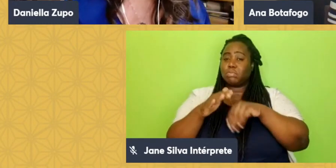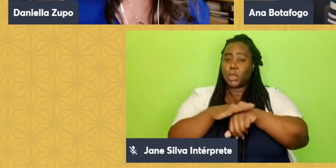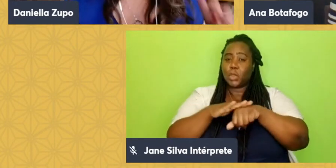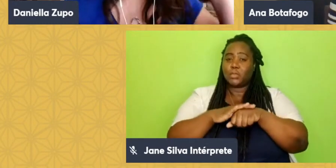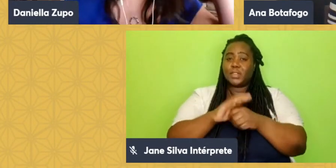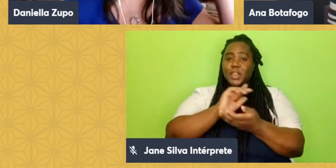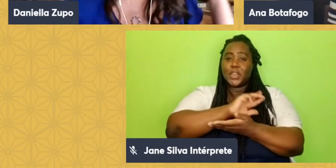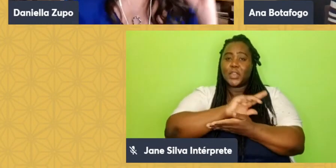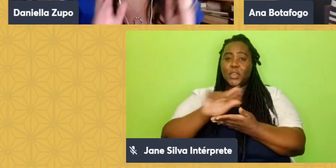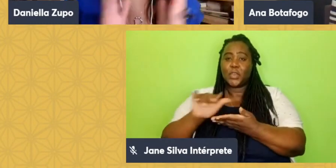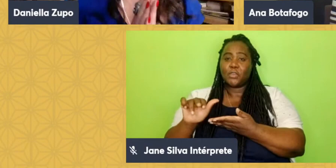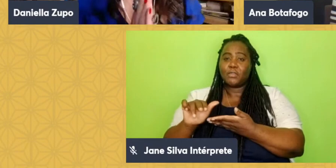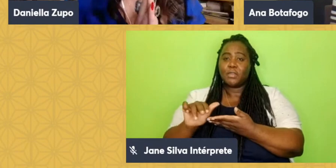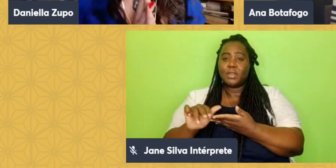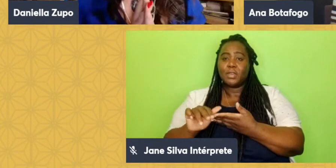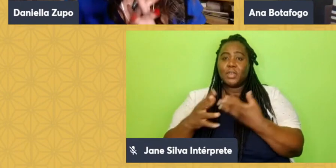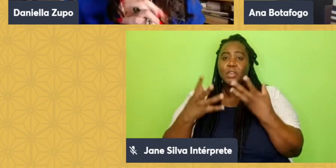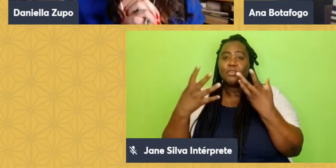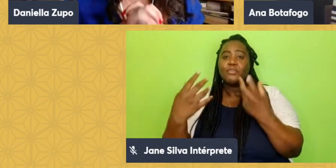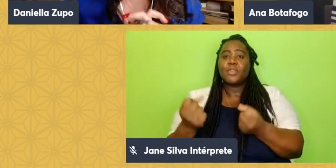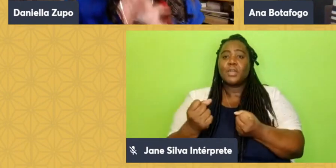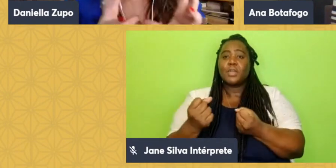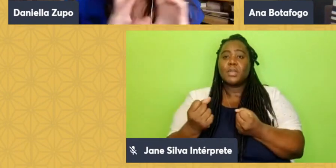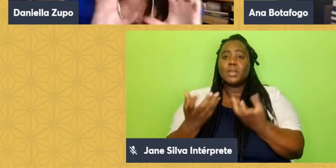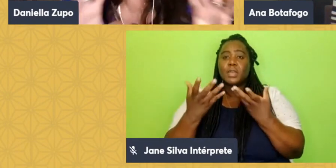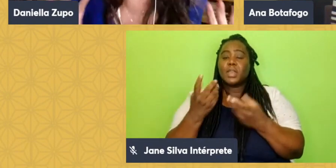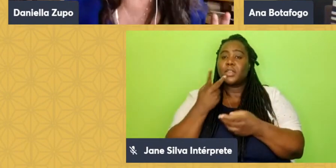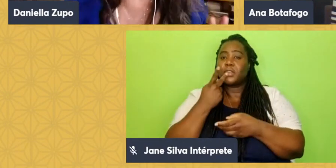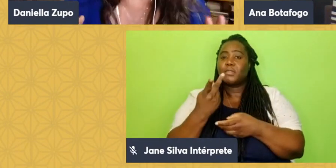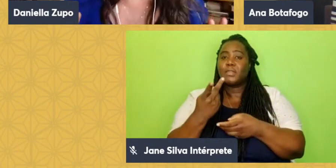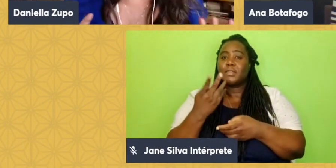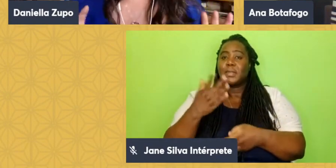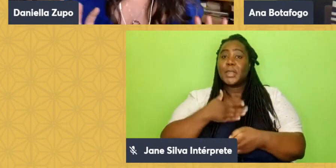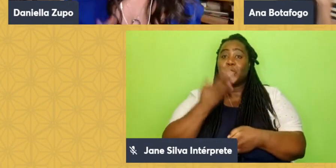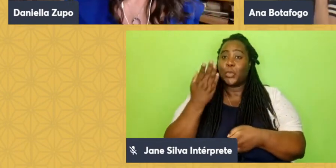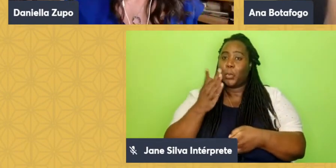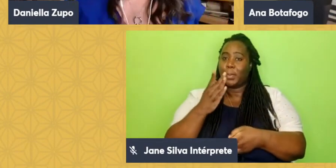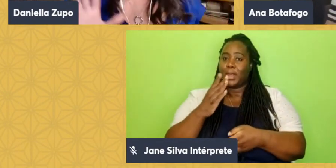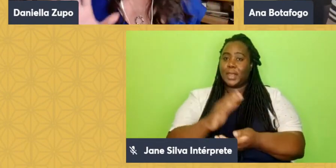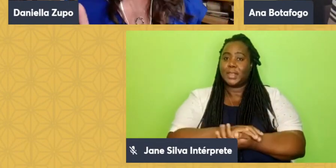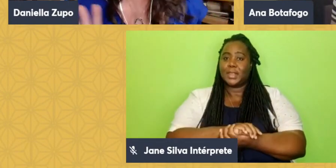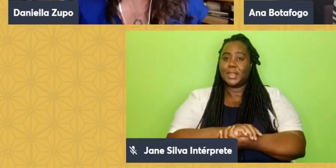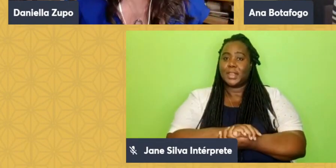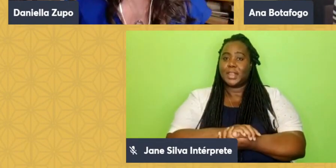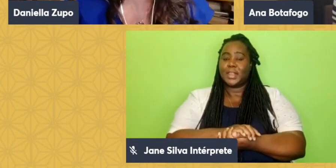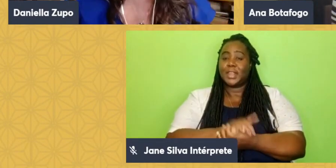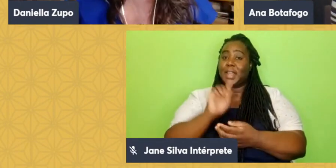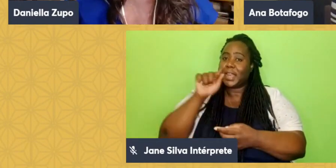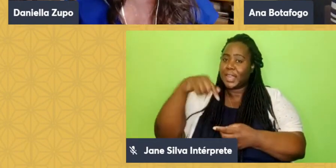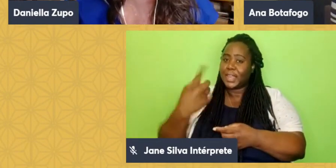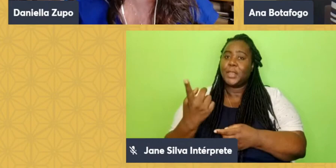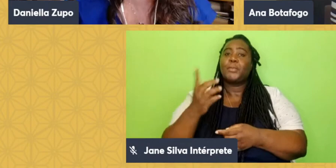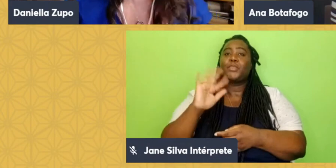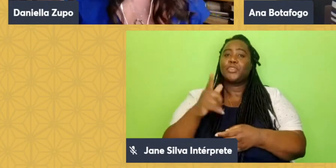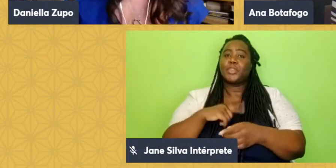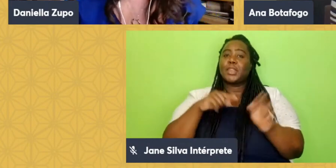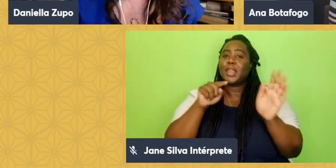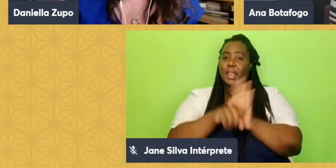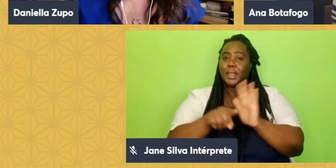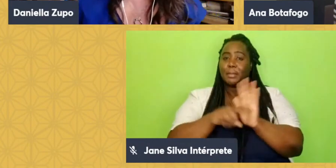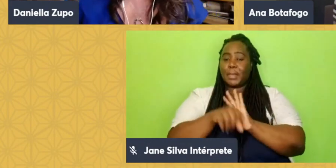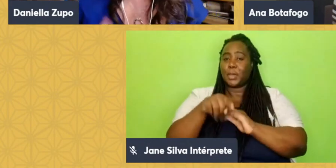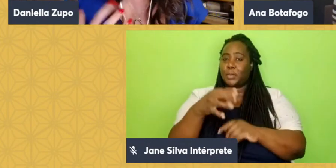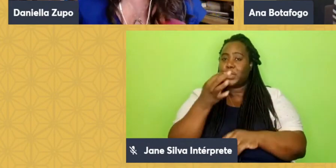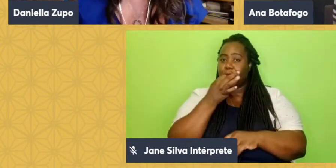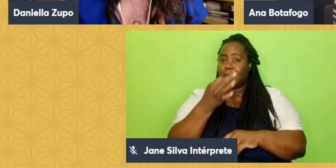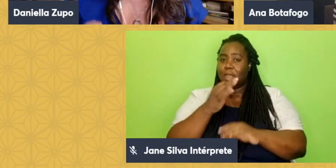antes é pois é pois é vamos vamos queria aproveitar fazer uma surpresa Sim vamos depois a gente já tem algumas perguntas aqui